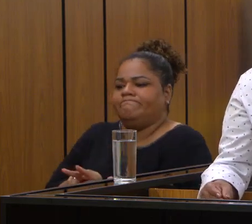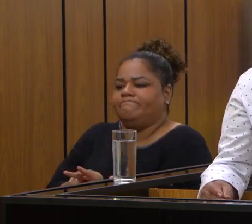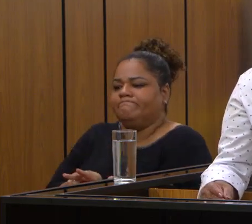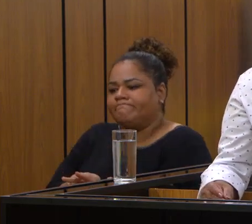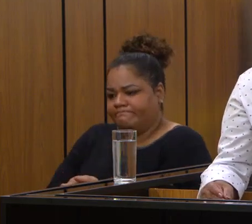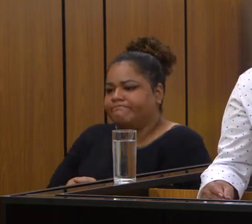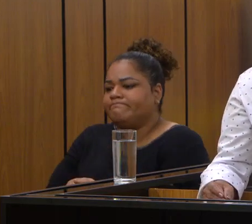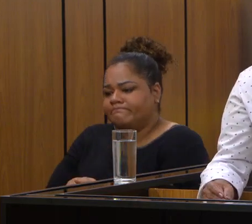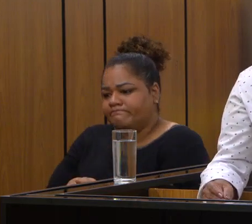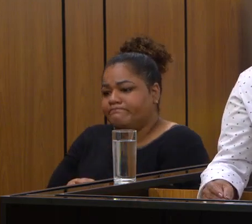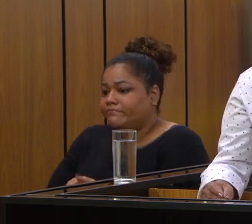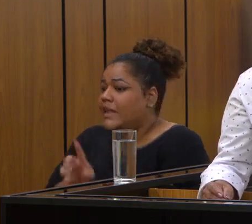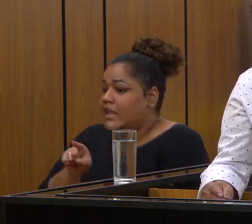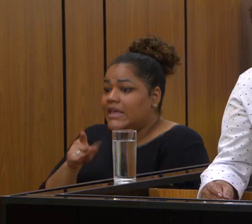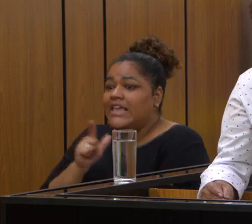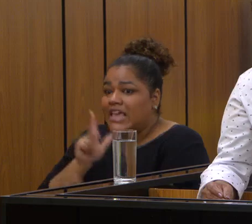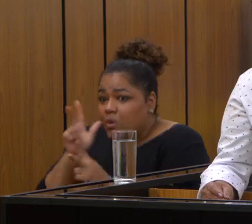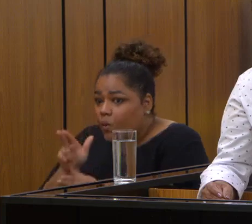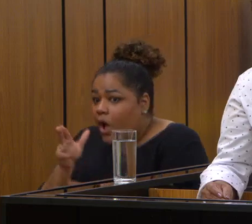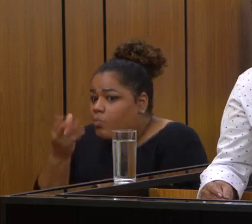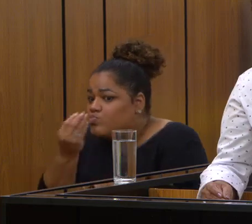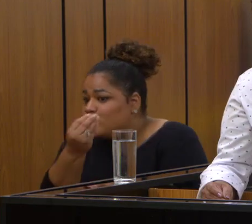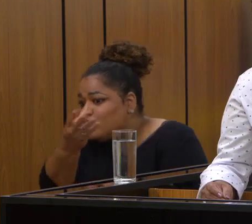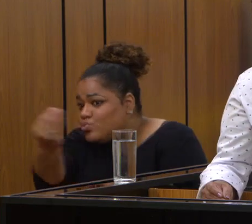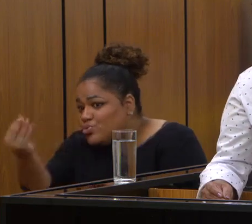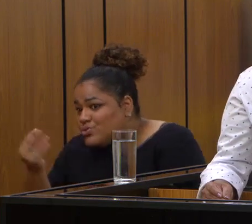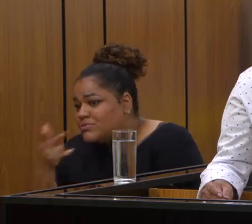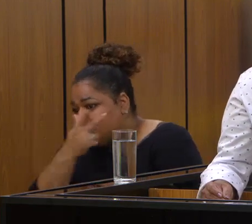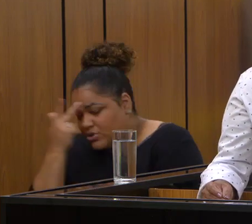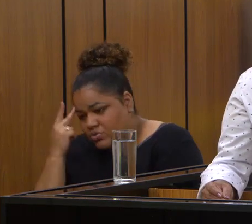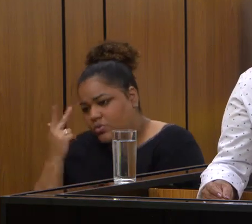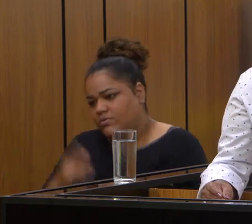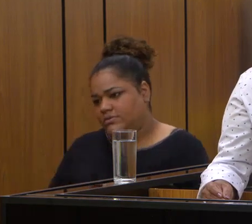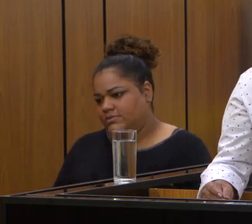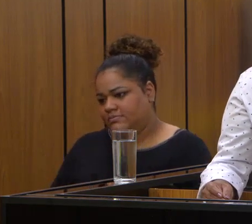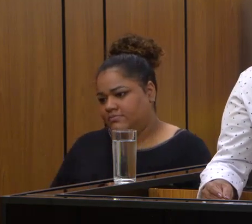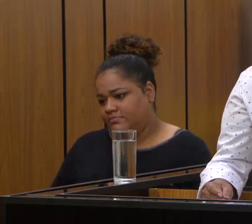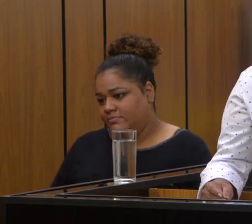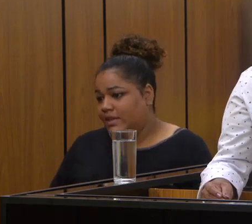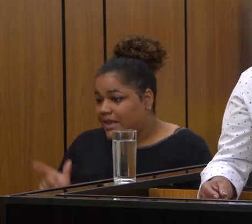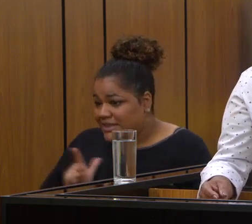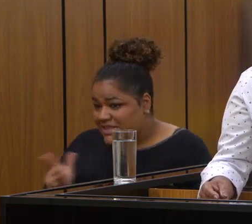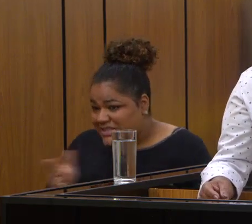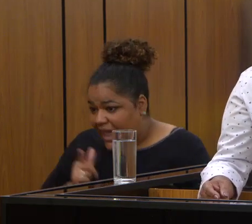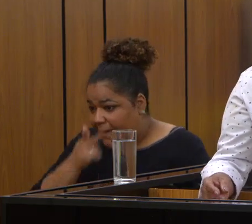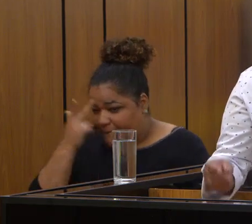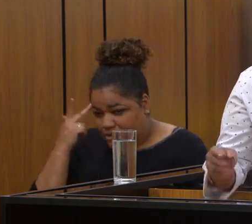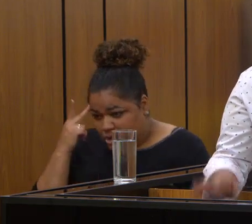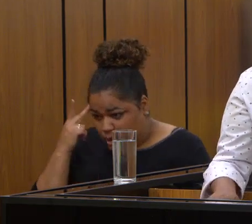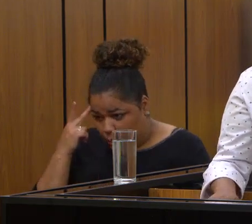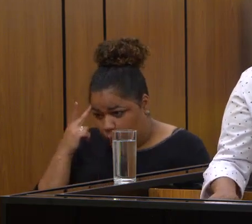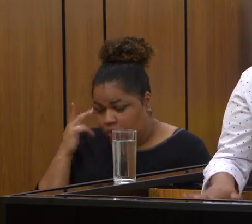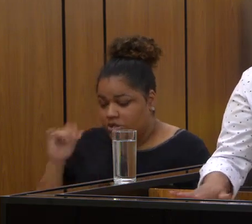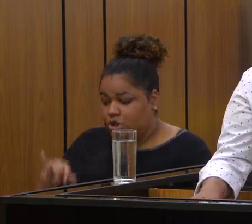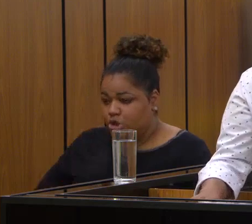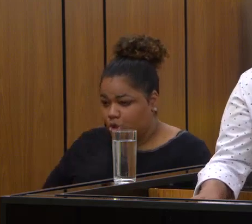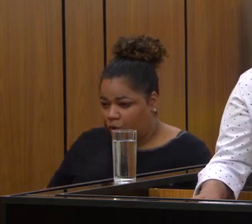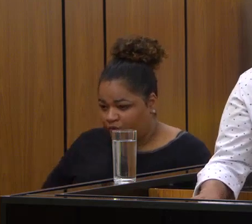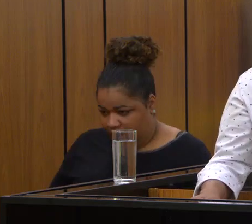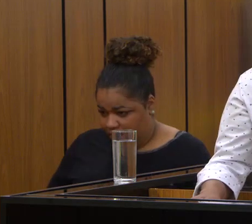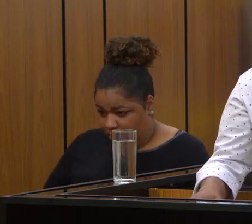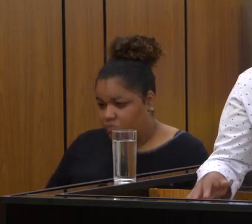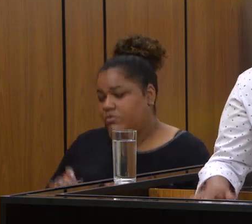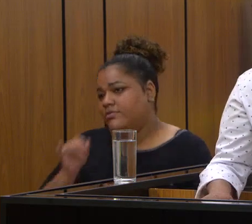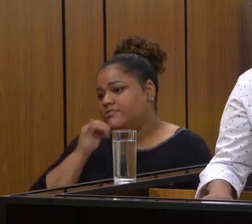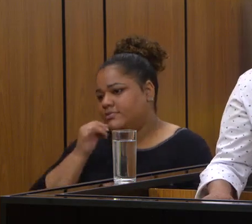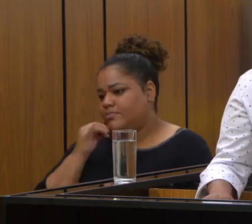eu tenho relatos de muitas pessoas tem vítimas que eu como trabalhar